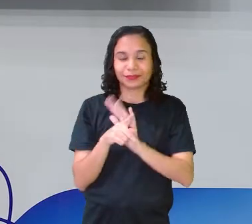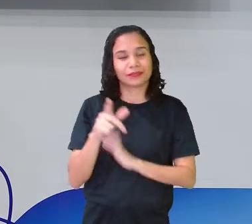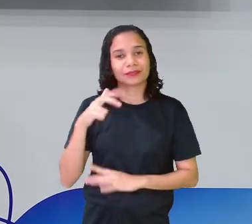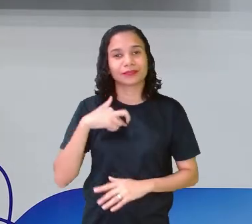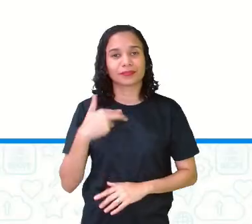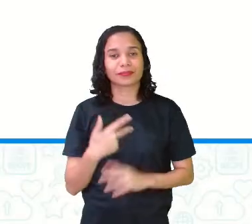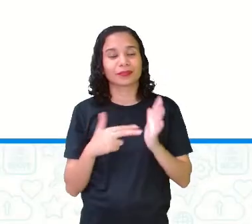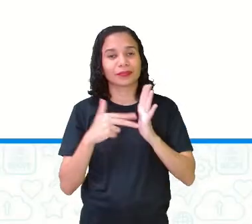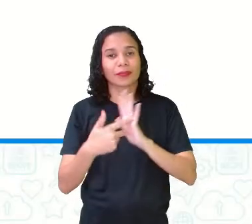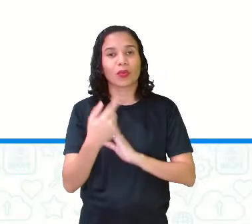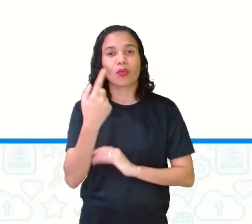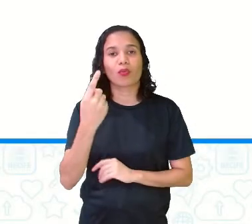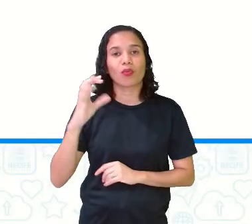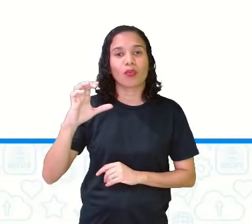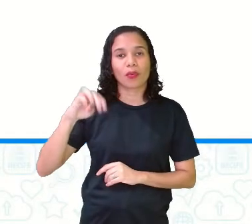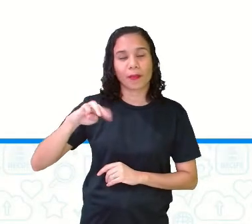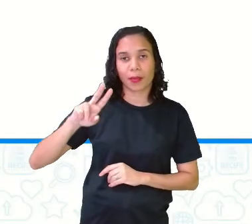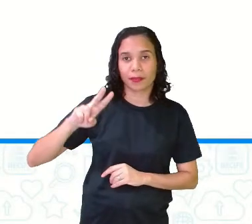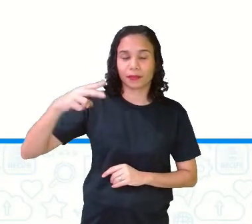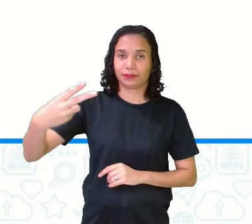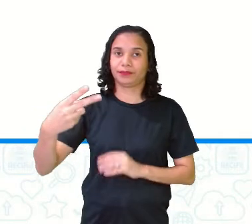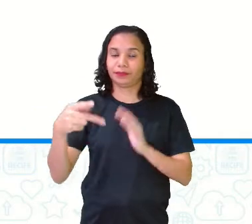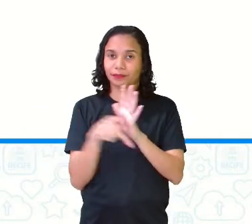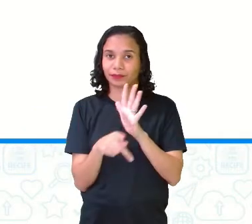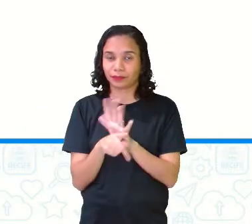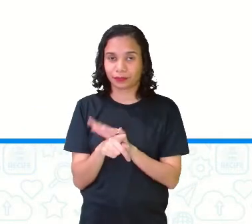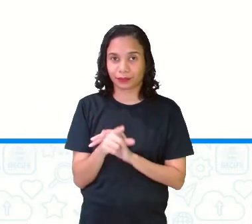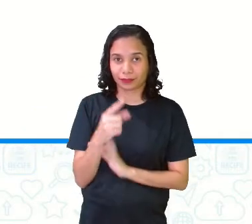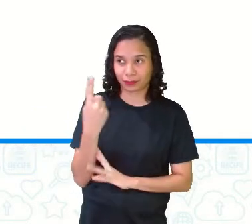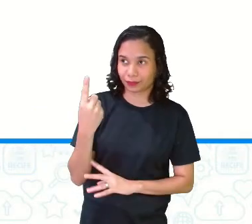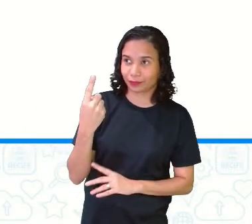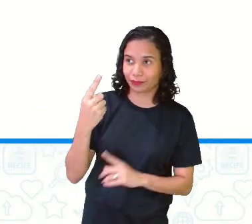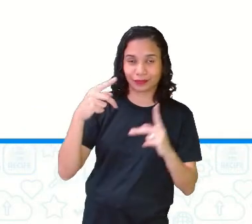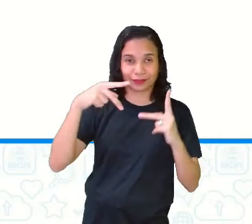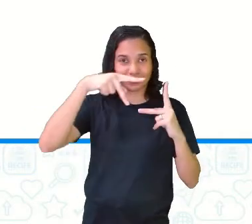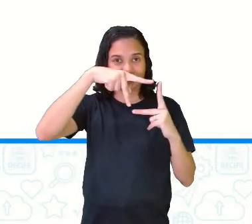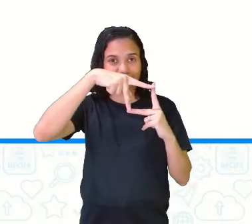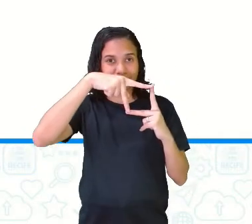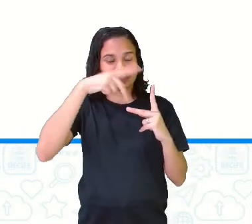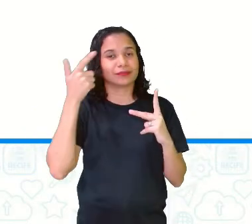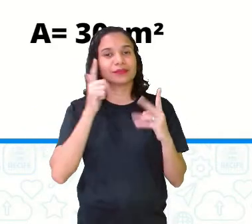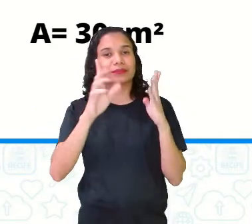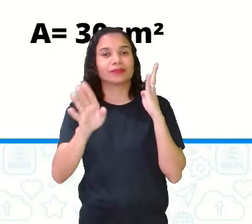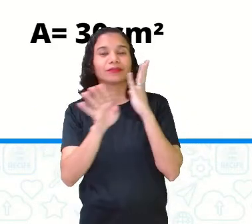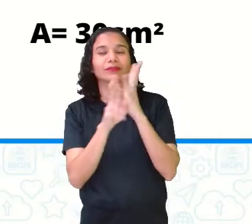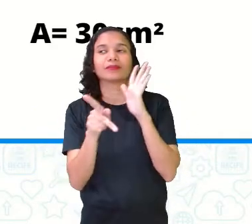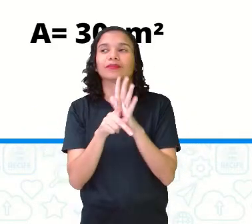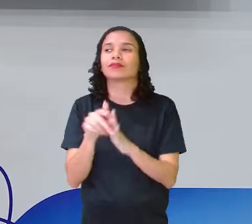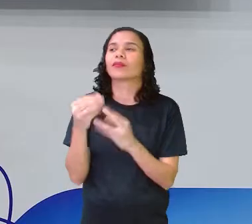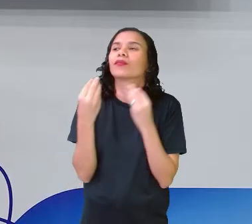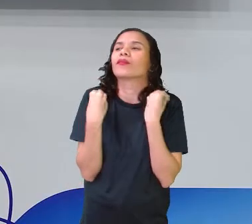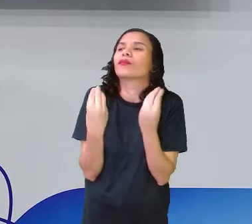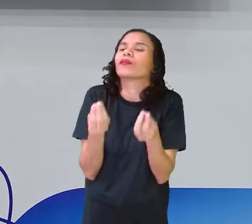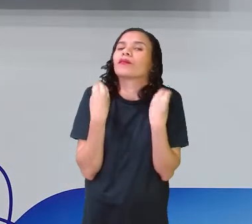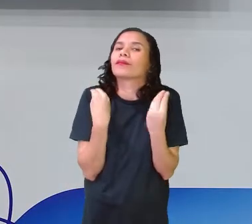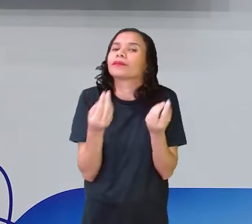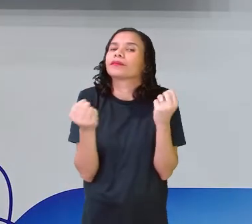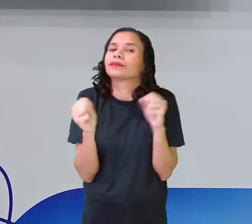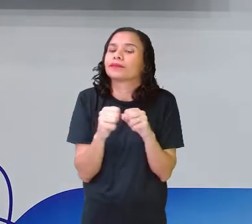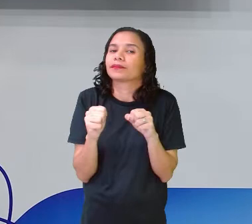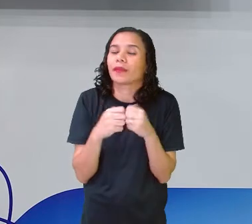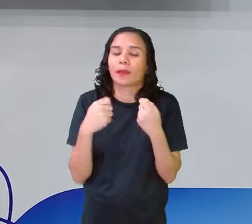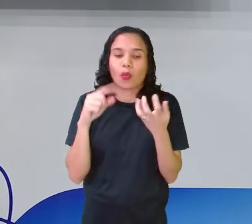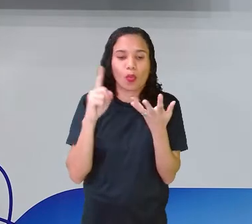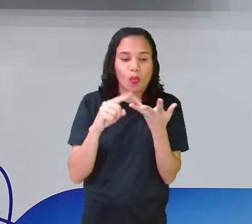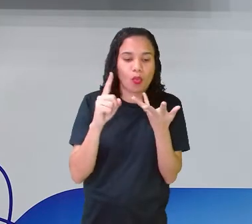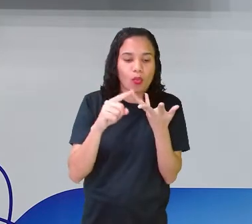centímetro quadrado. E eu tenho um quadrado representando isso. Para eu encontrar a área, o que é que eu preciso fazer?